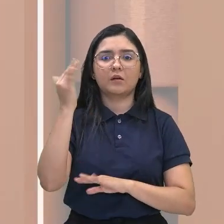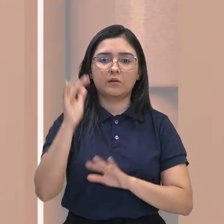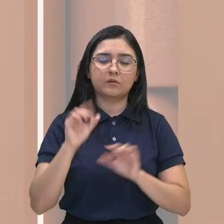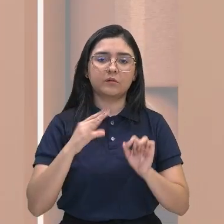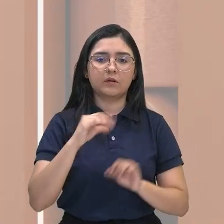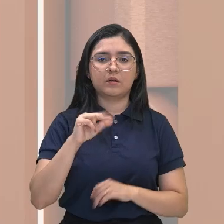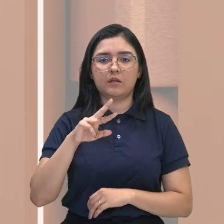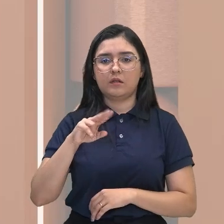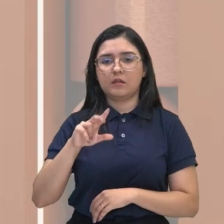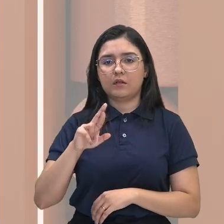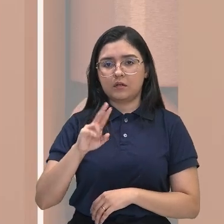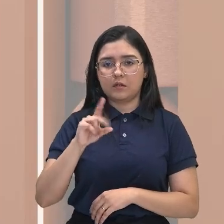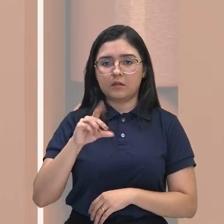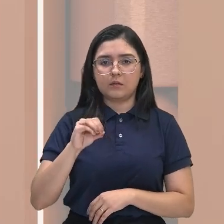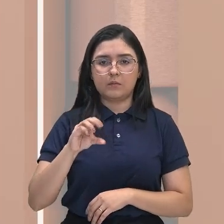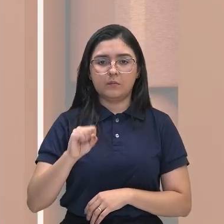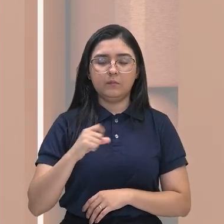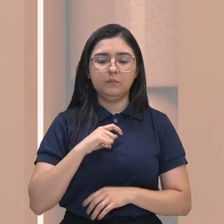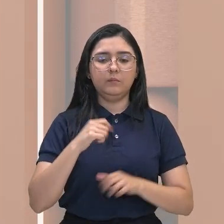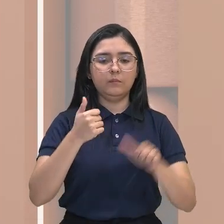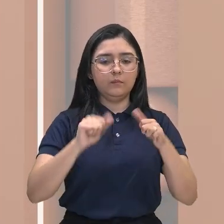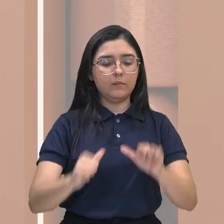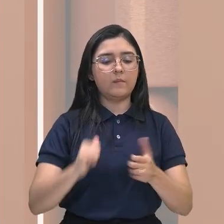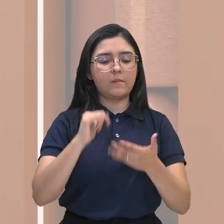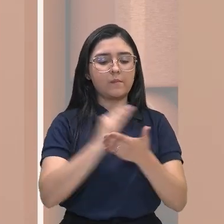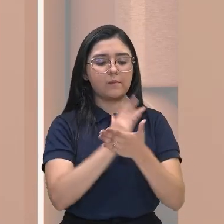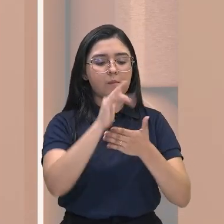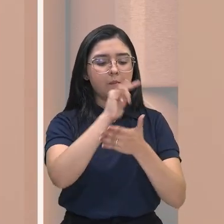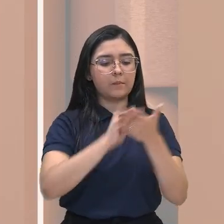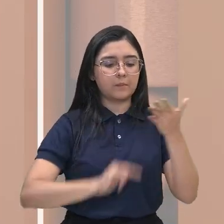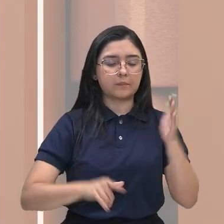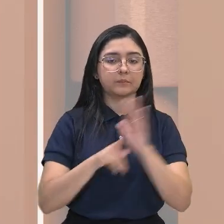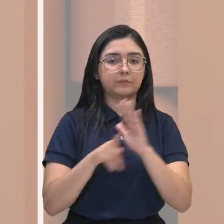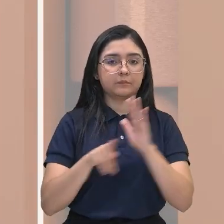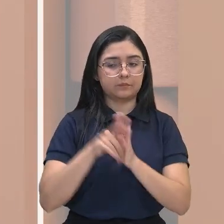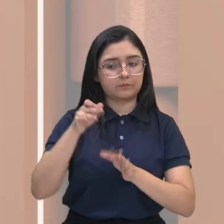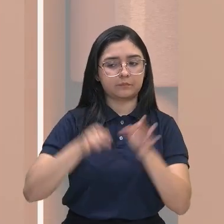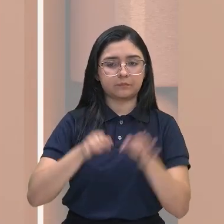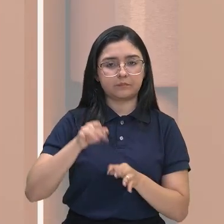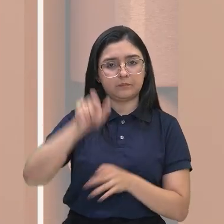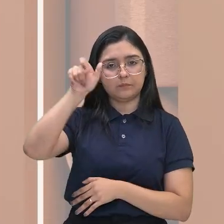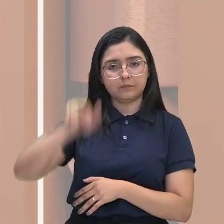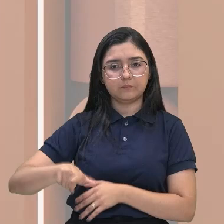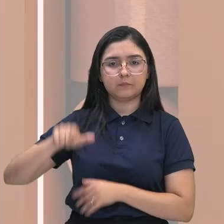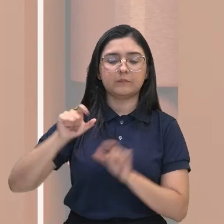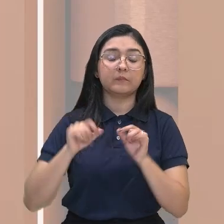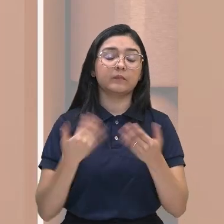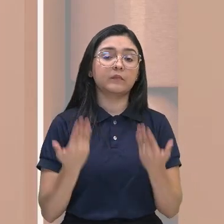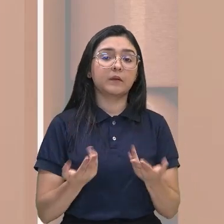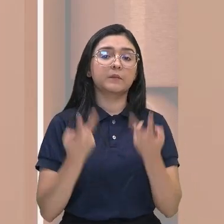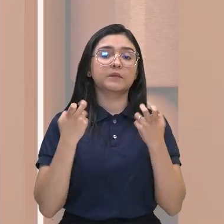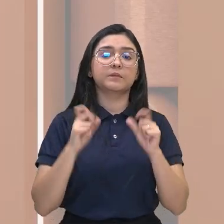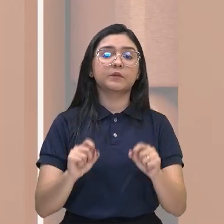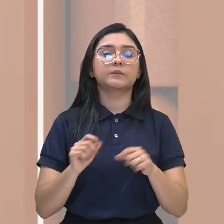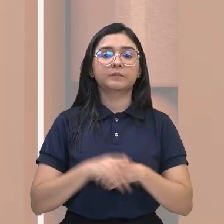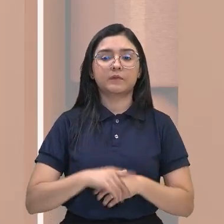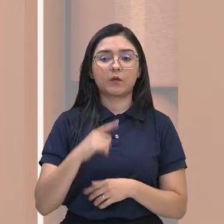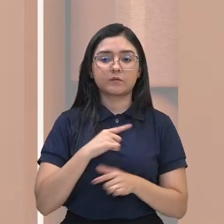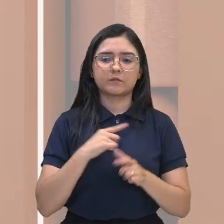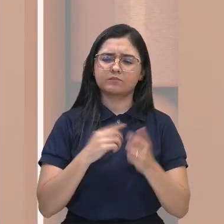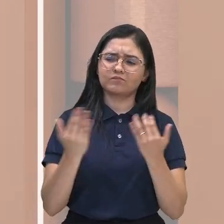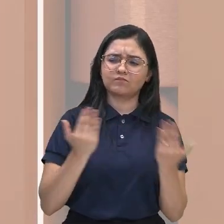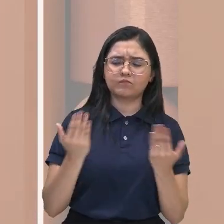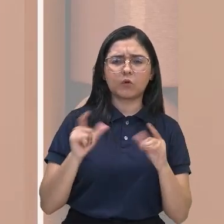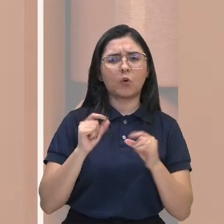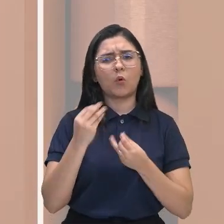Ginzburg analisou alguns documentos, inclusive os documentos do próprio julgamento de Menótio, e, através disso, conseguiu fazer um paralelo de